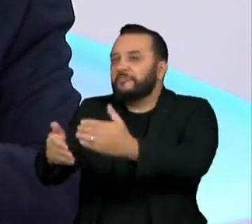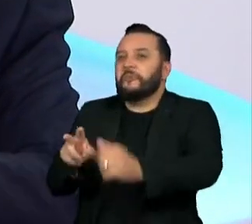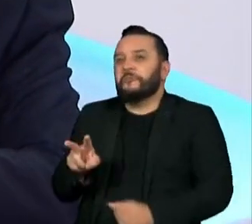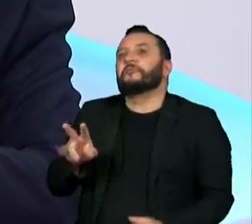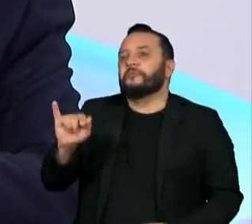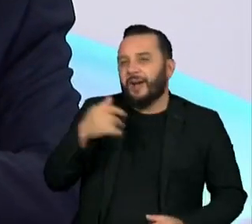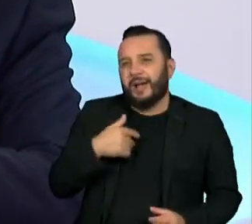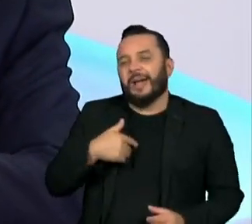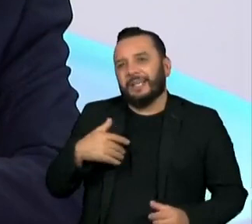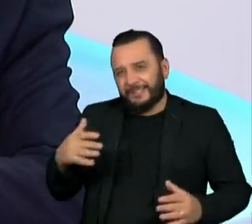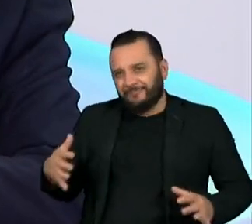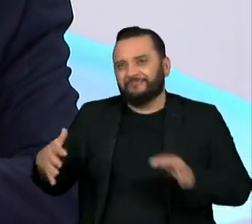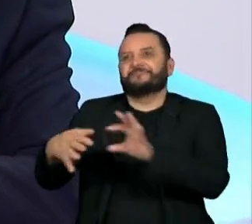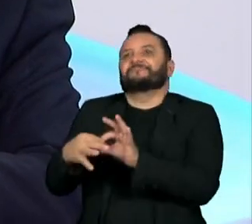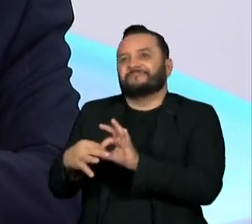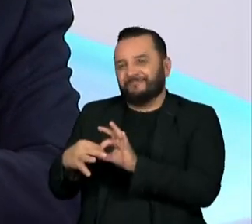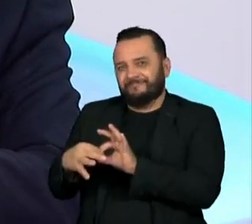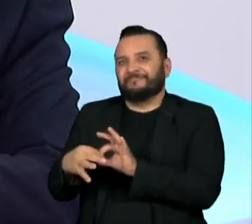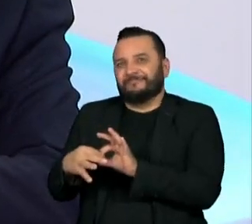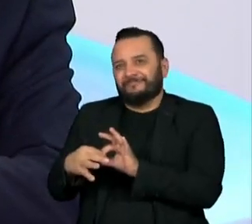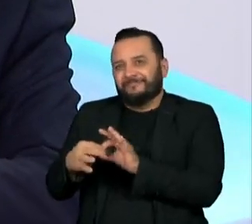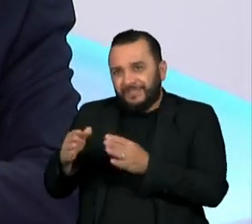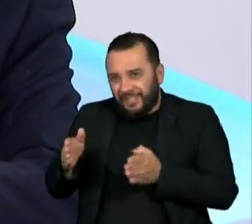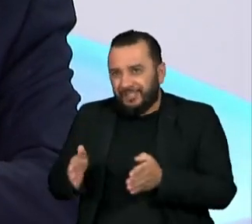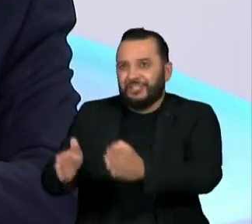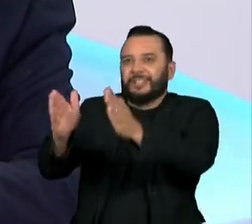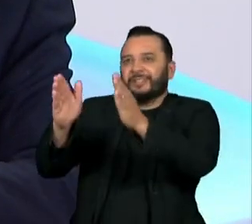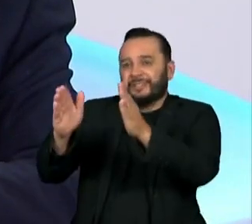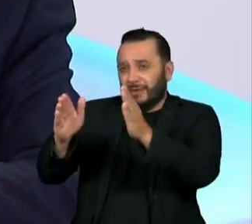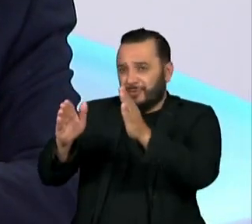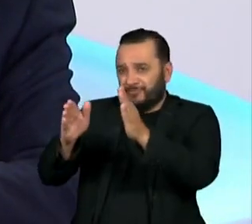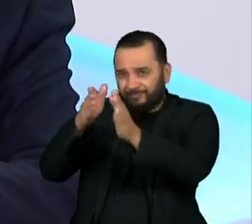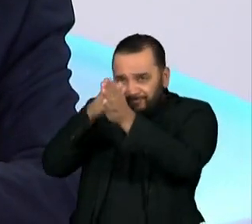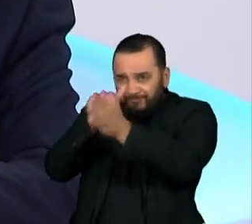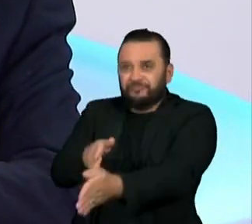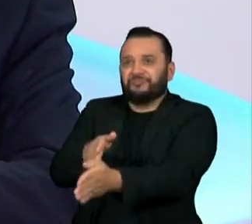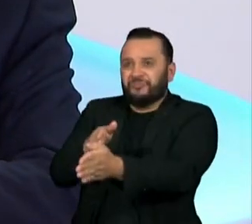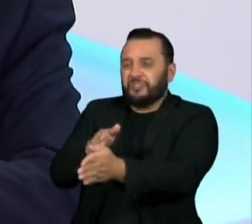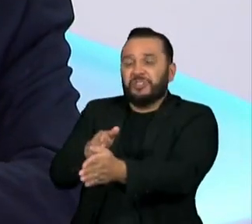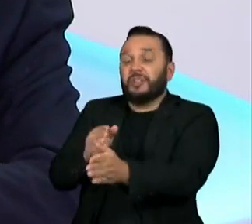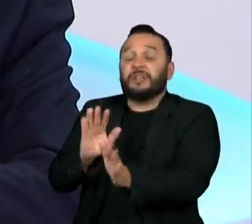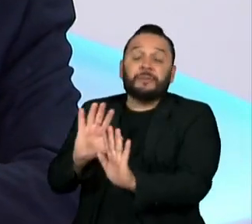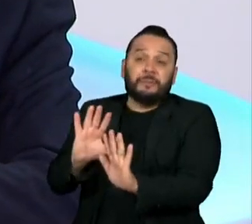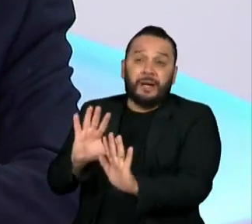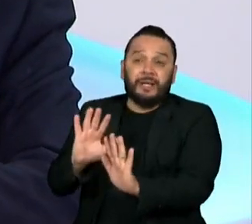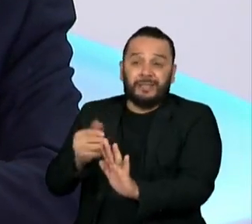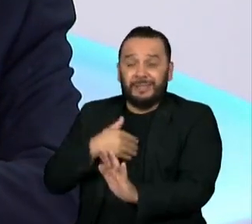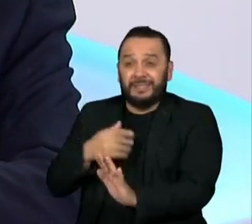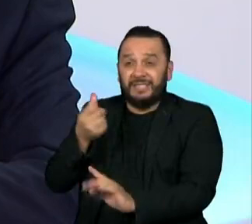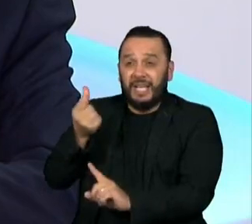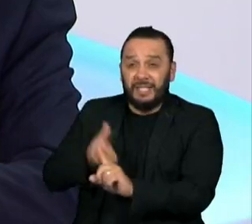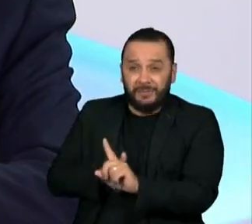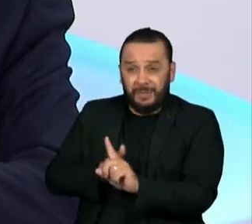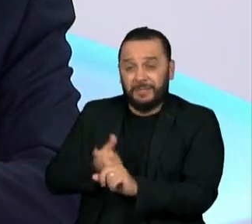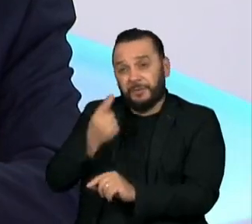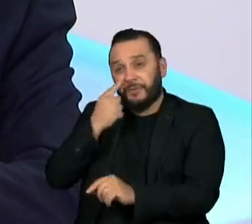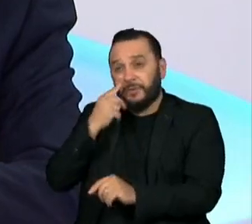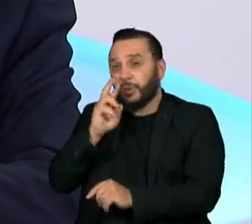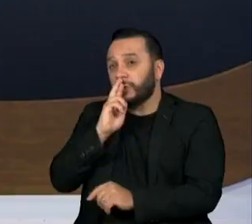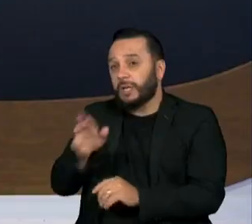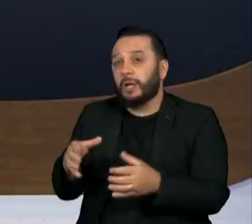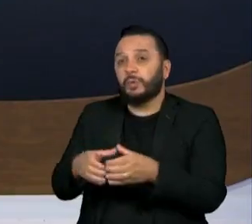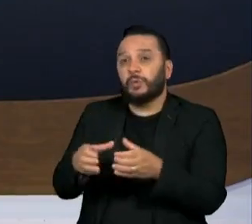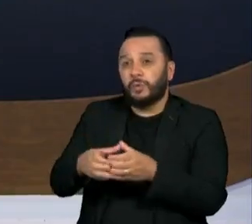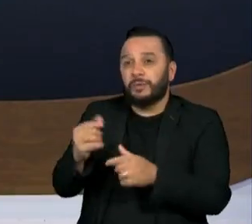ele vai se envolver pessoalmente numa determinada direção não vai delegar e volta aqui daqui a uns seis meses que o resultado